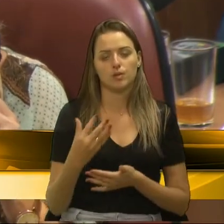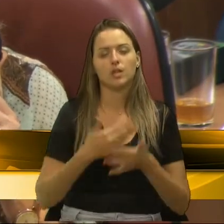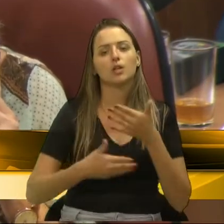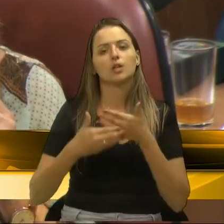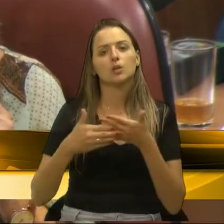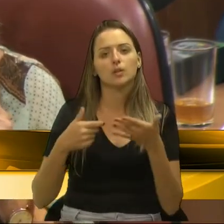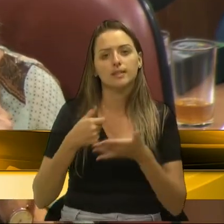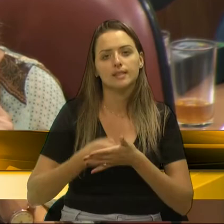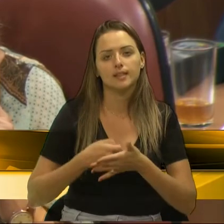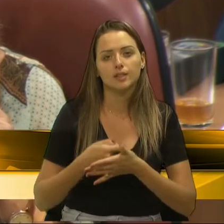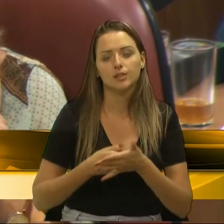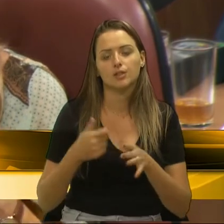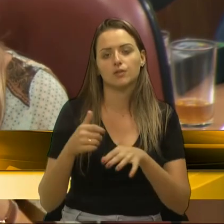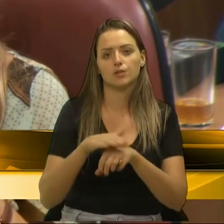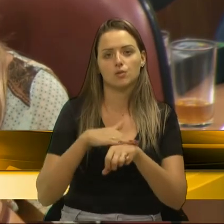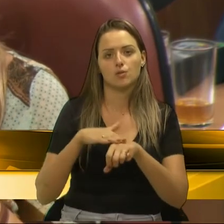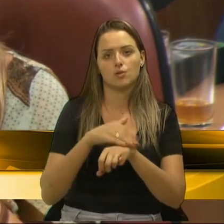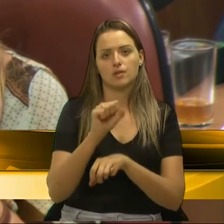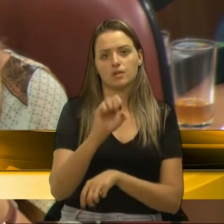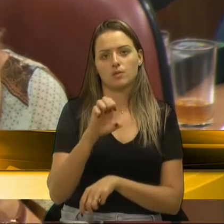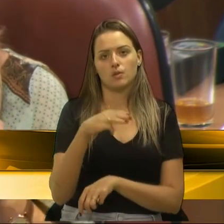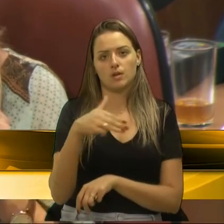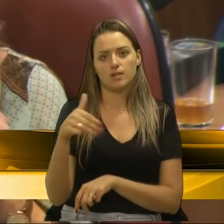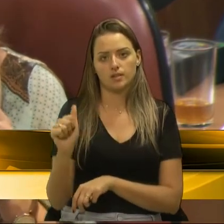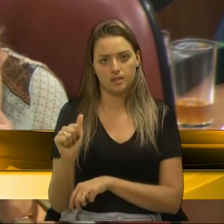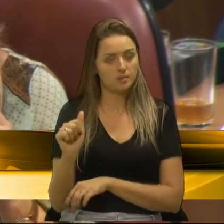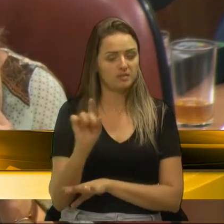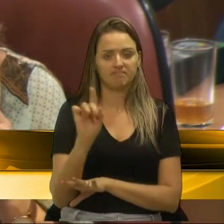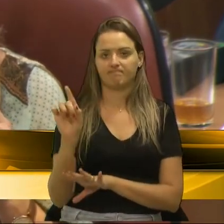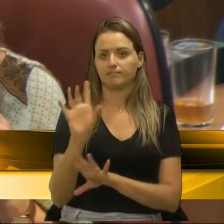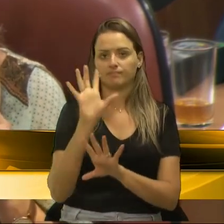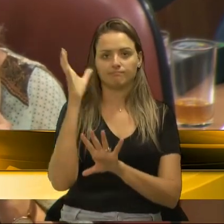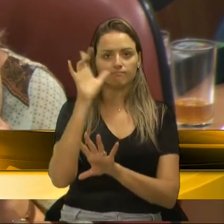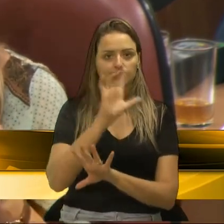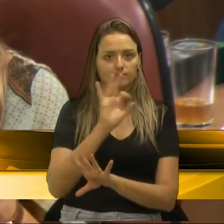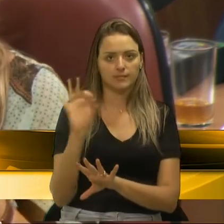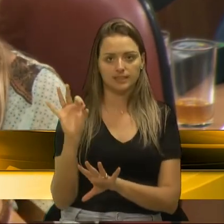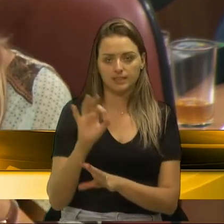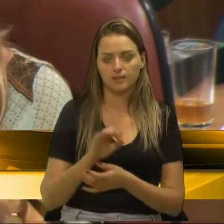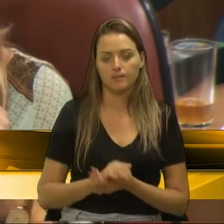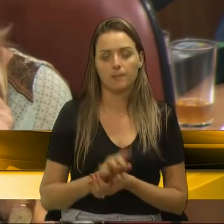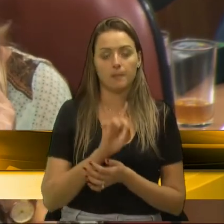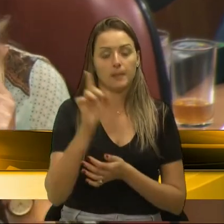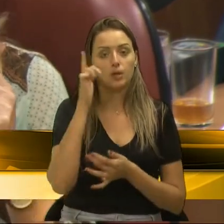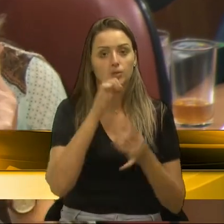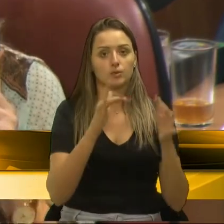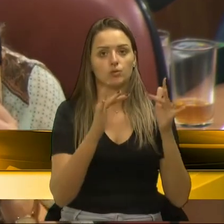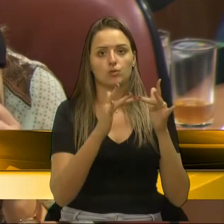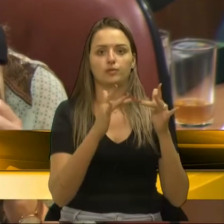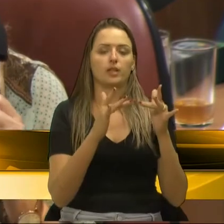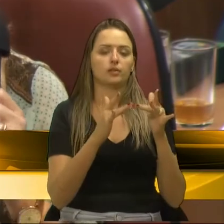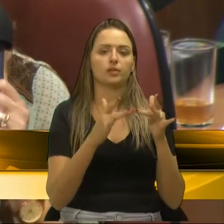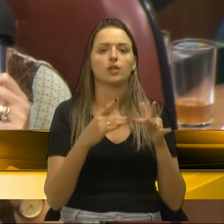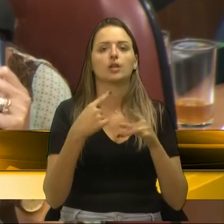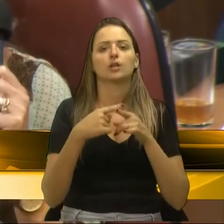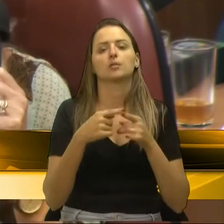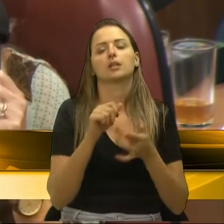de conversar com a SEMA, na época, sobre isso, não foram possíveis, porque eles estavam